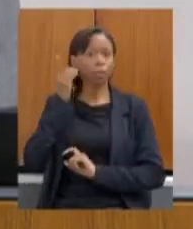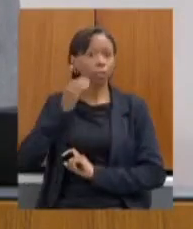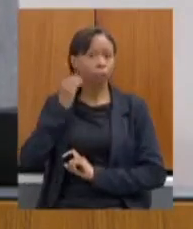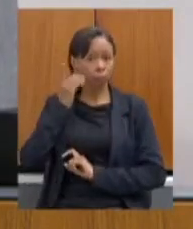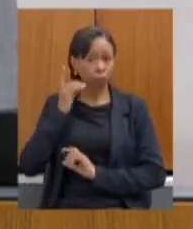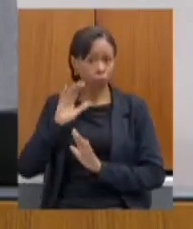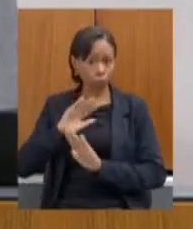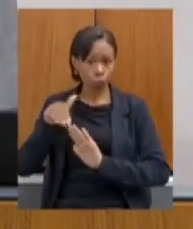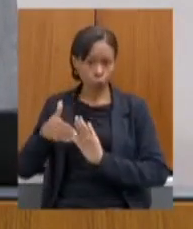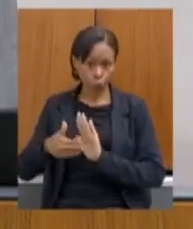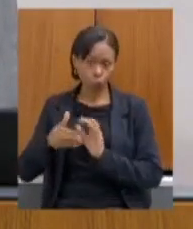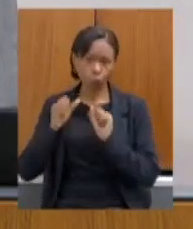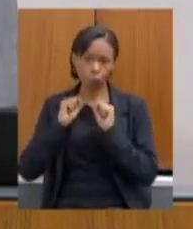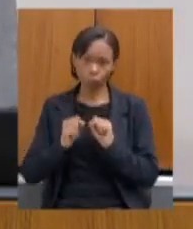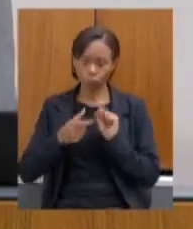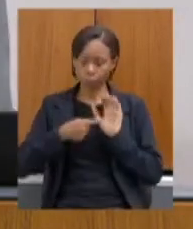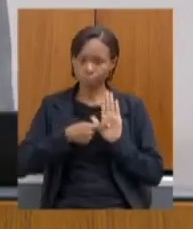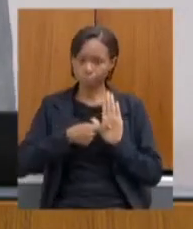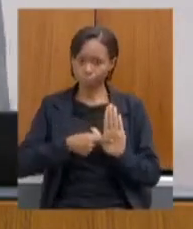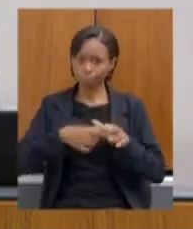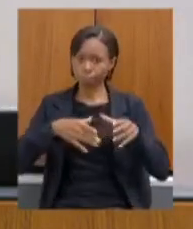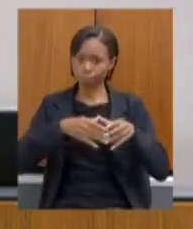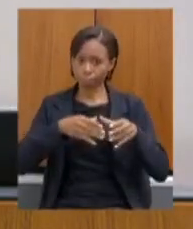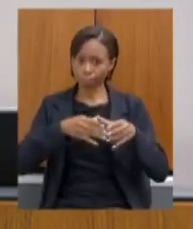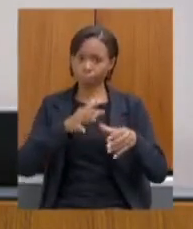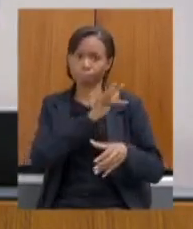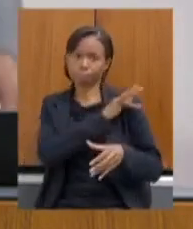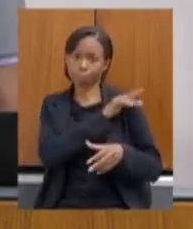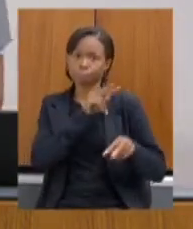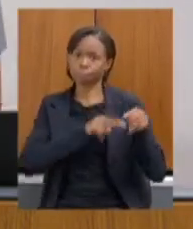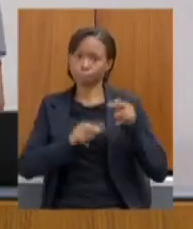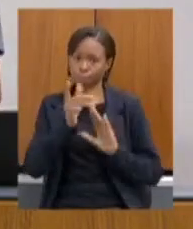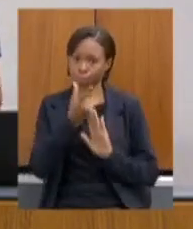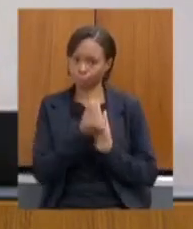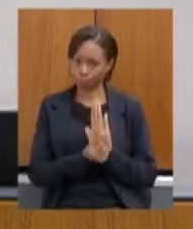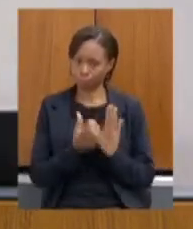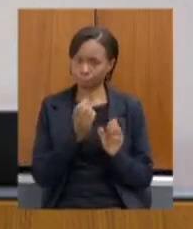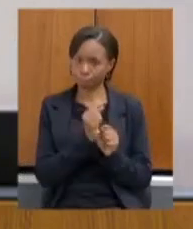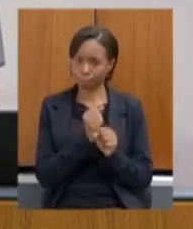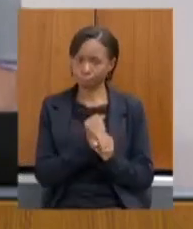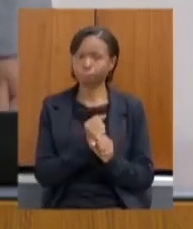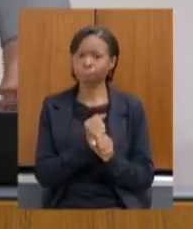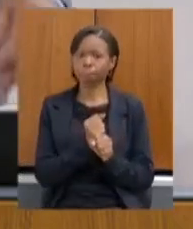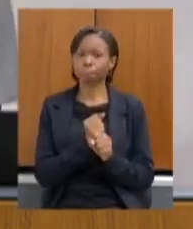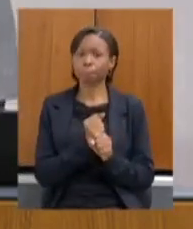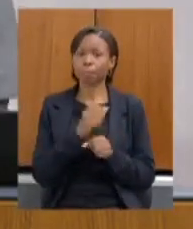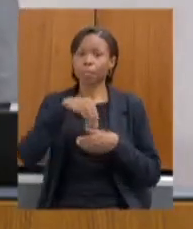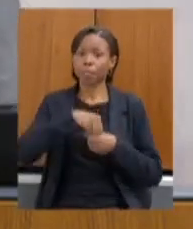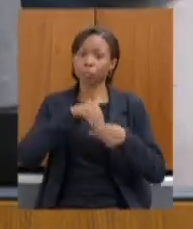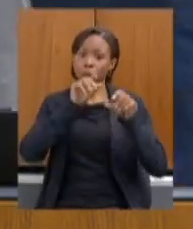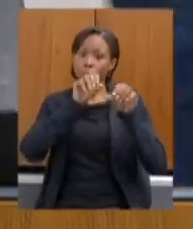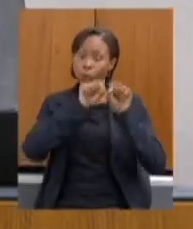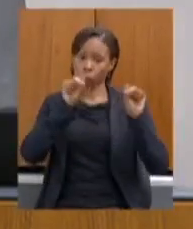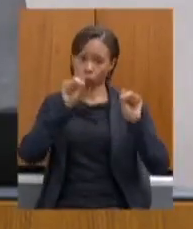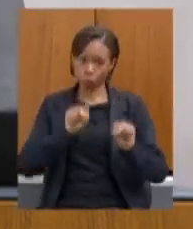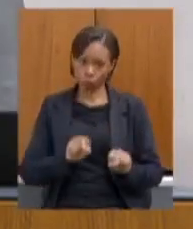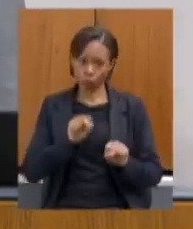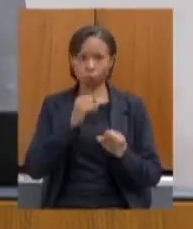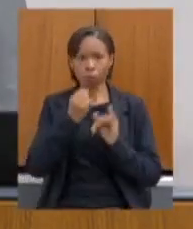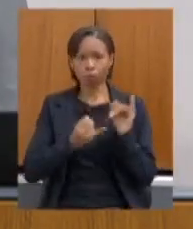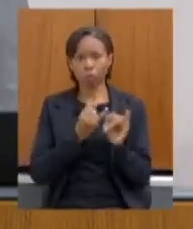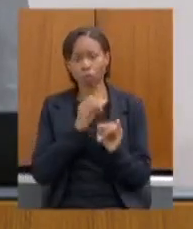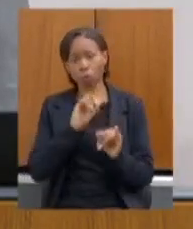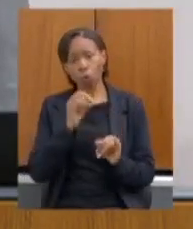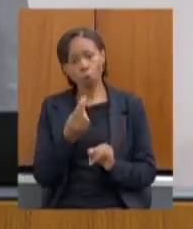deputadas poderão apresentar na Comissão de Descargação Financeira e Orçamentária, através da plataforma CILES ou pessoalmente, requerimentos